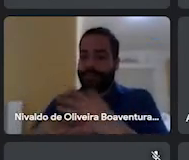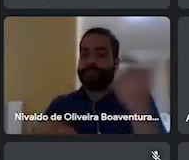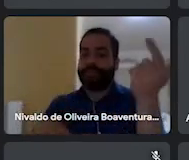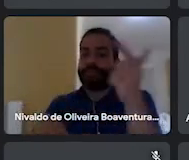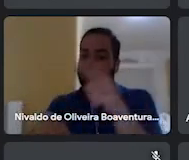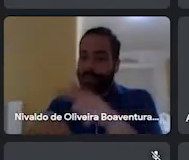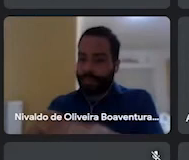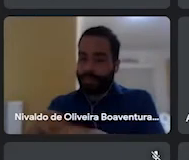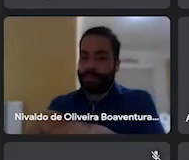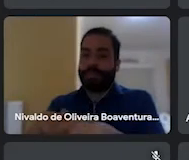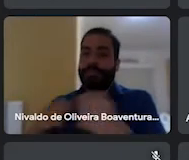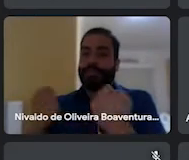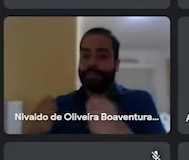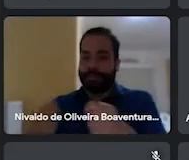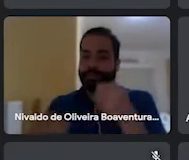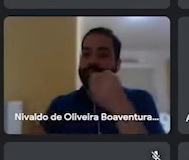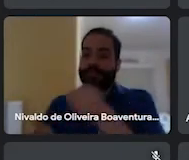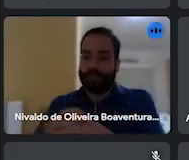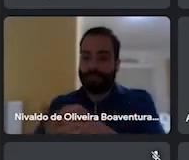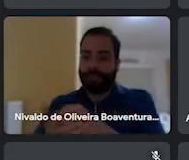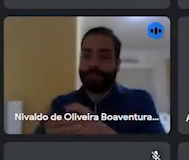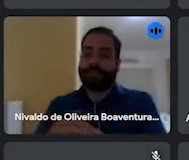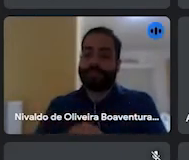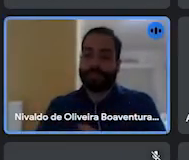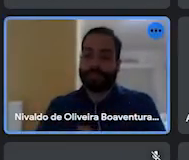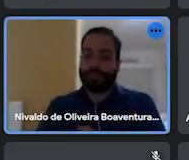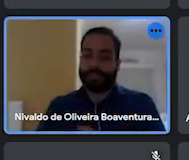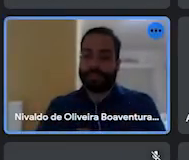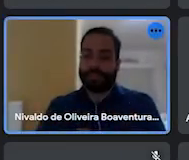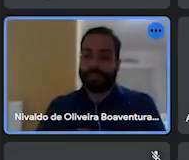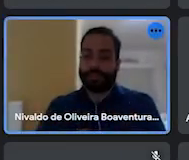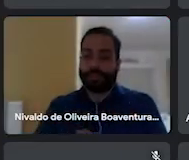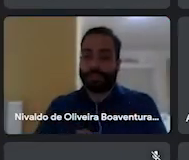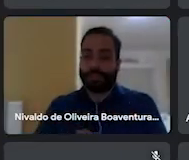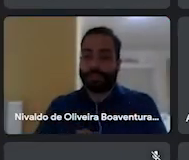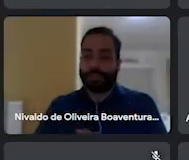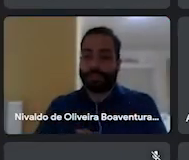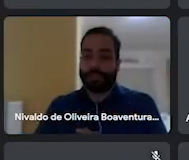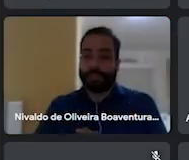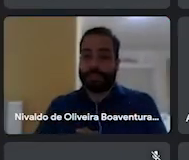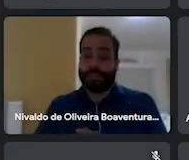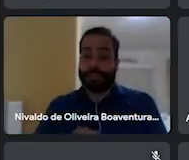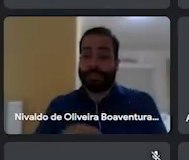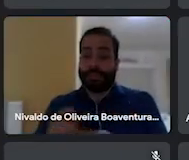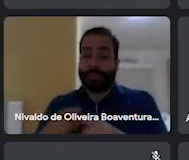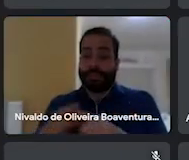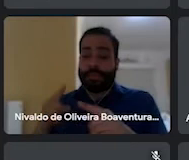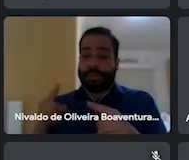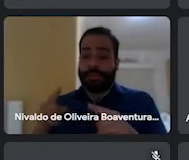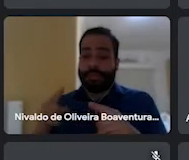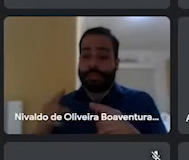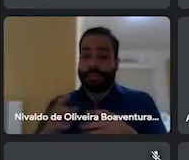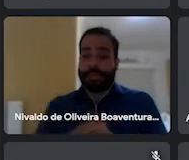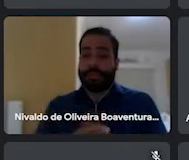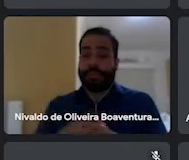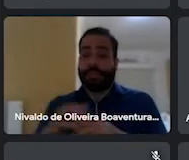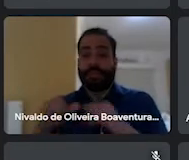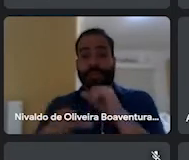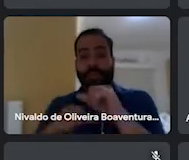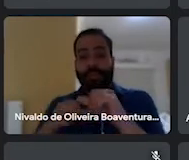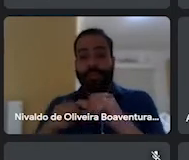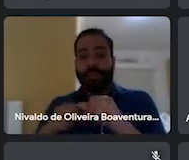novamente o treinamento. Só que vai ser o quê? Essa reciclagem de 20